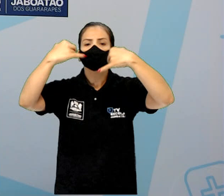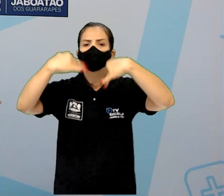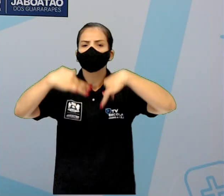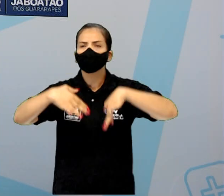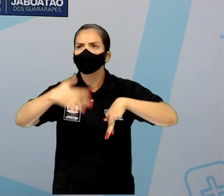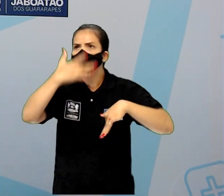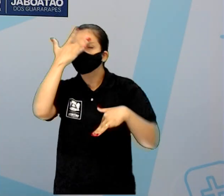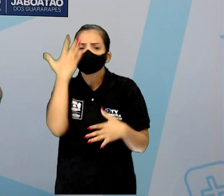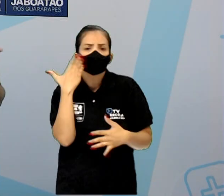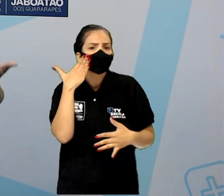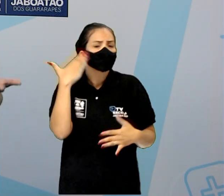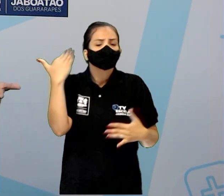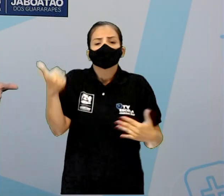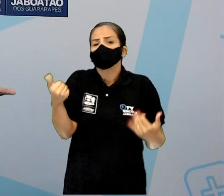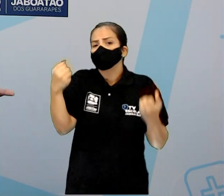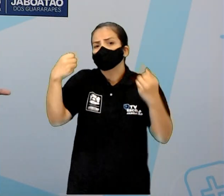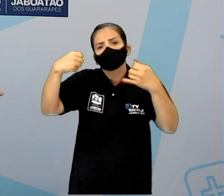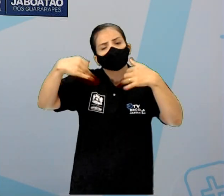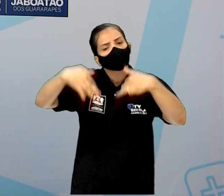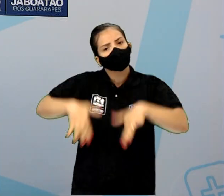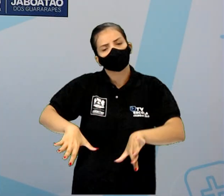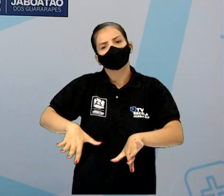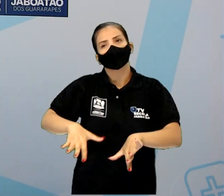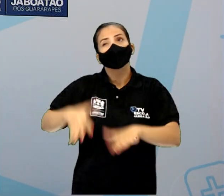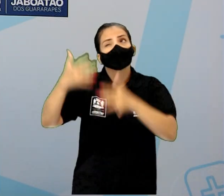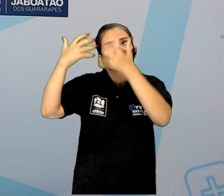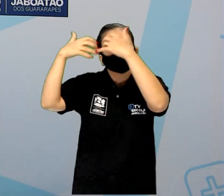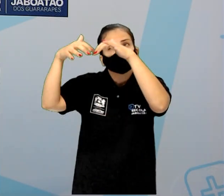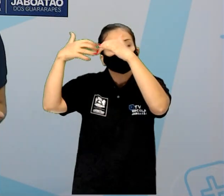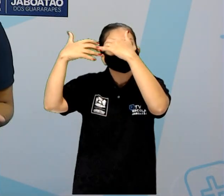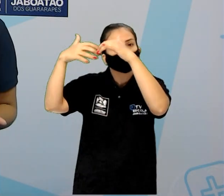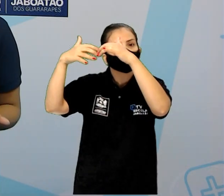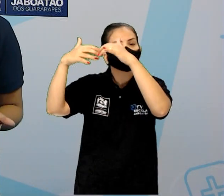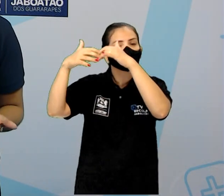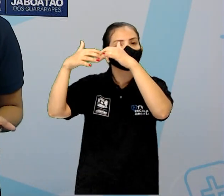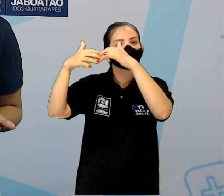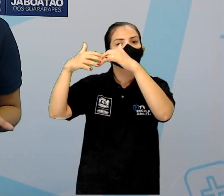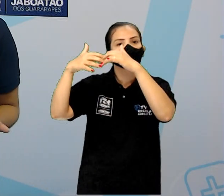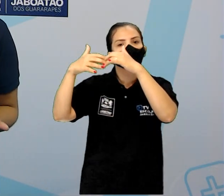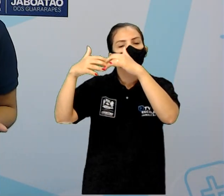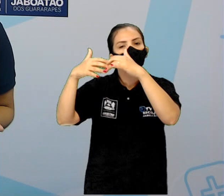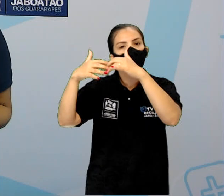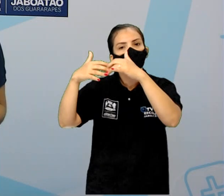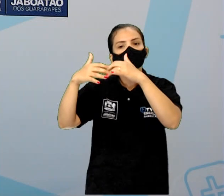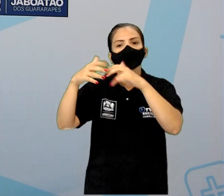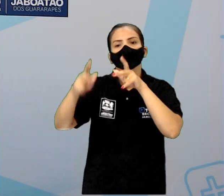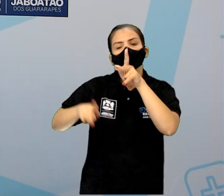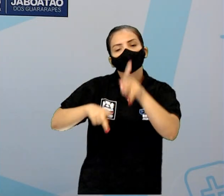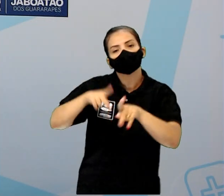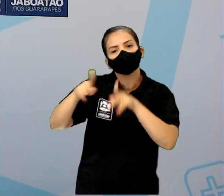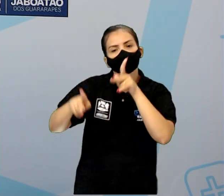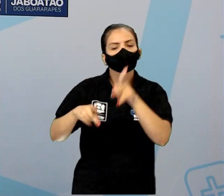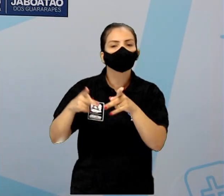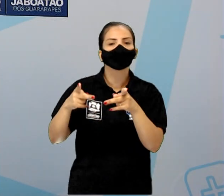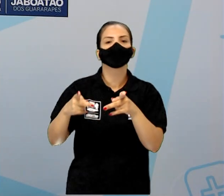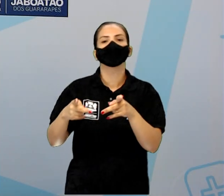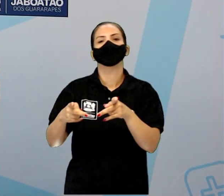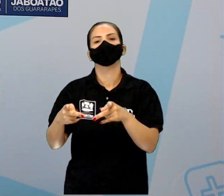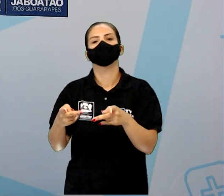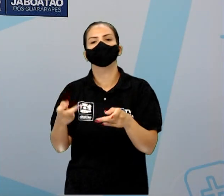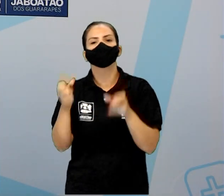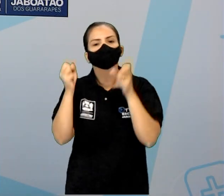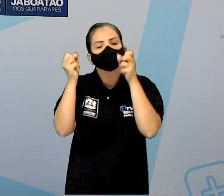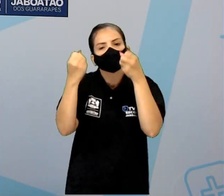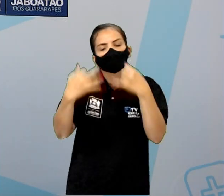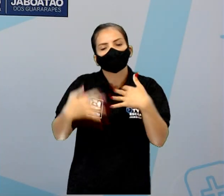que ninguém consegue explicar e trazer o que está no imaginário da população que tenta explicar. Uma lenda